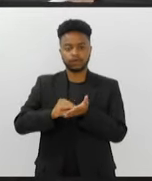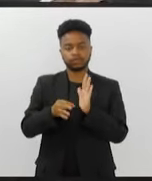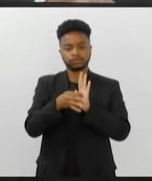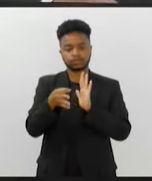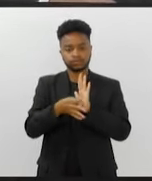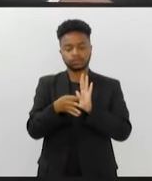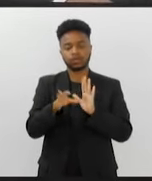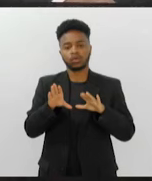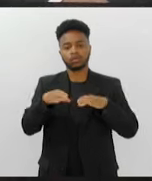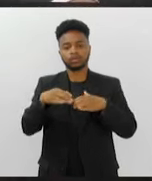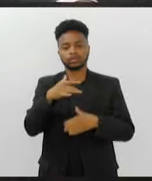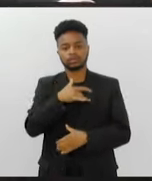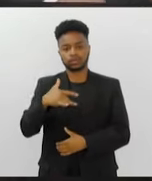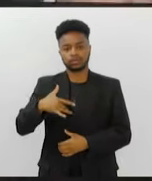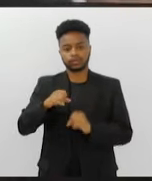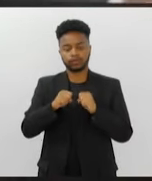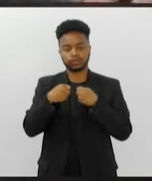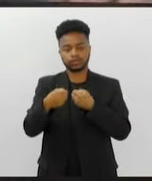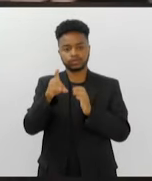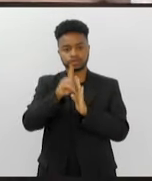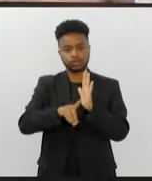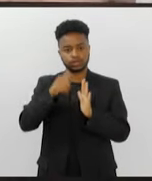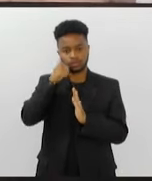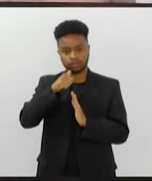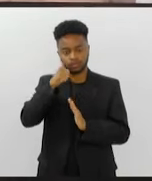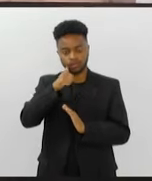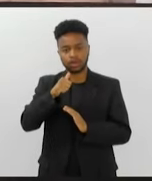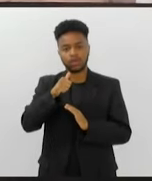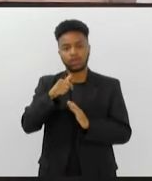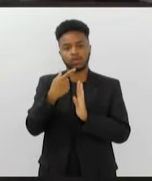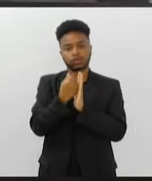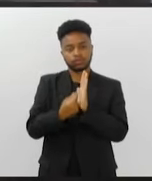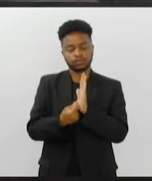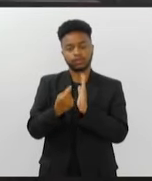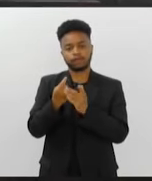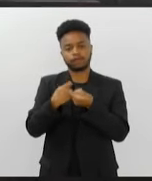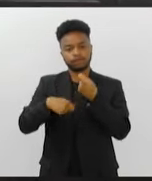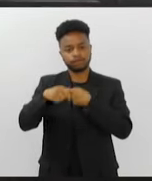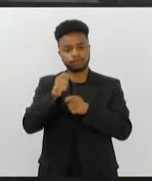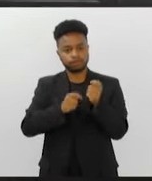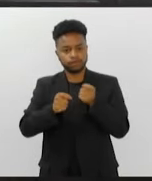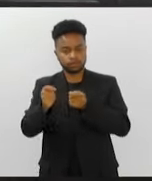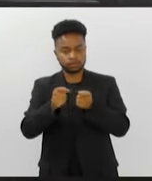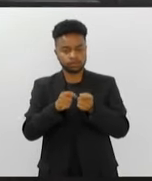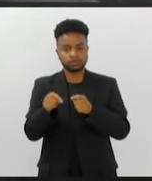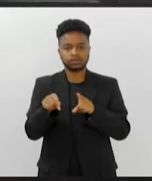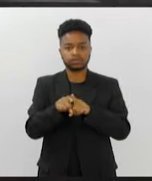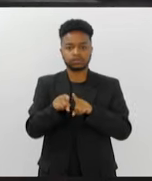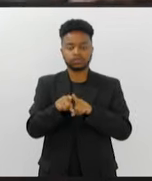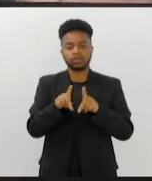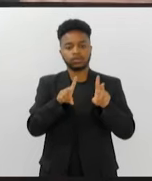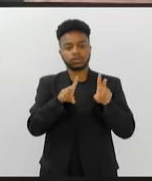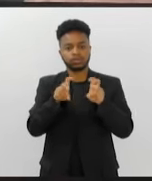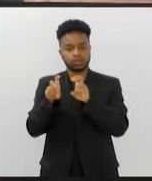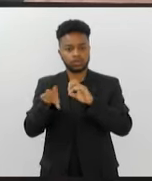Saúde, Defesa dos Direitos da Mulher, Orçamento, Finanças, Fiscalização Financeira e Controle, as